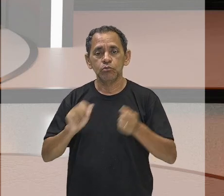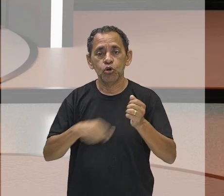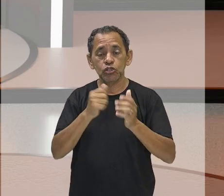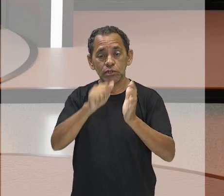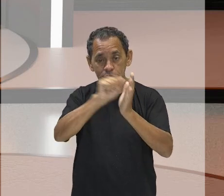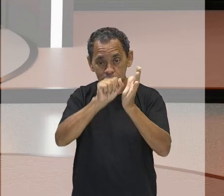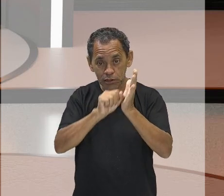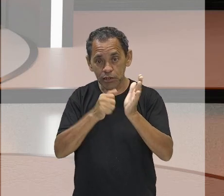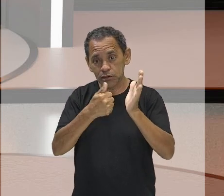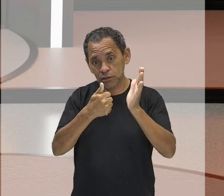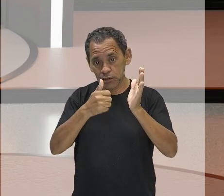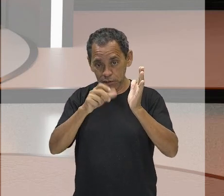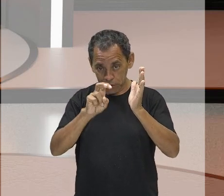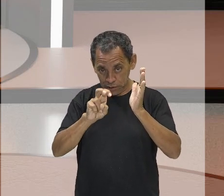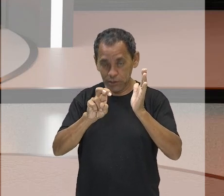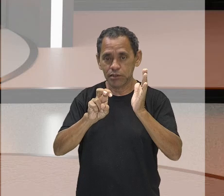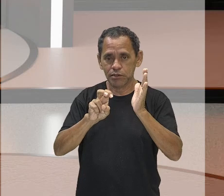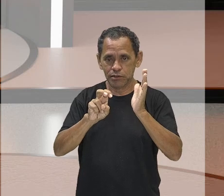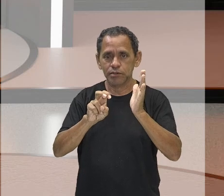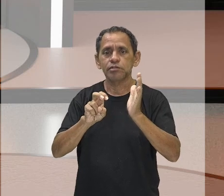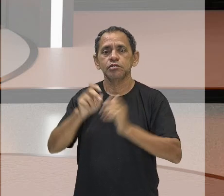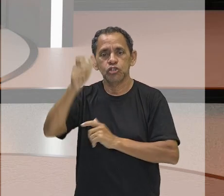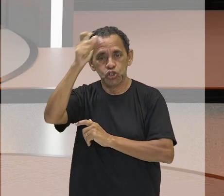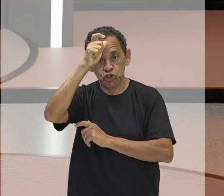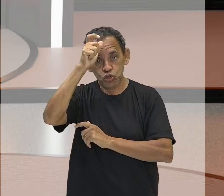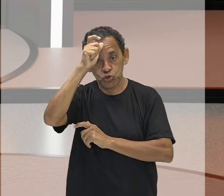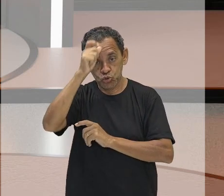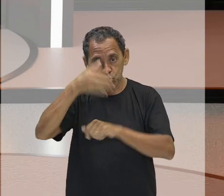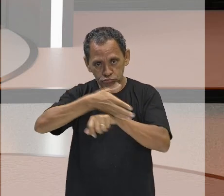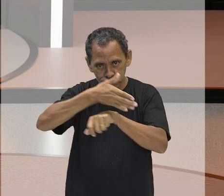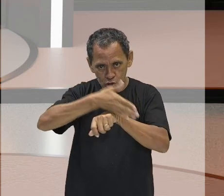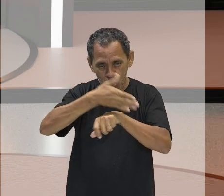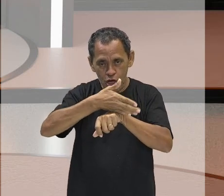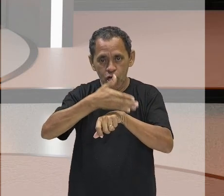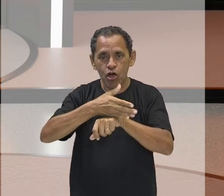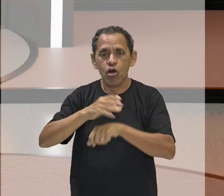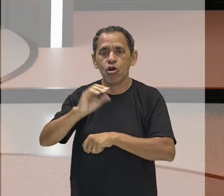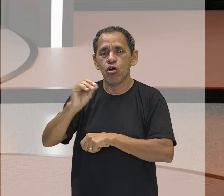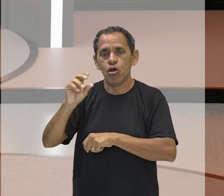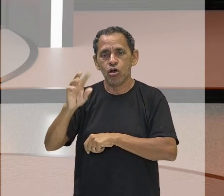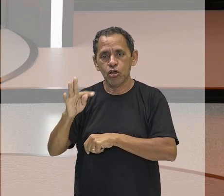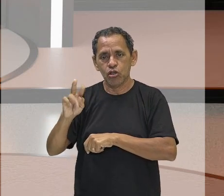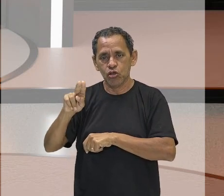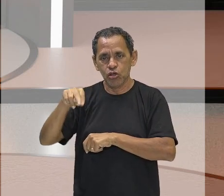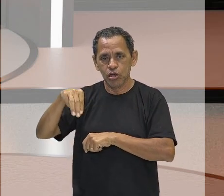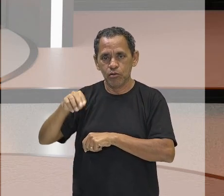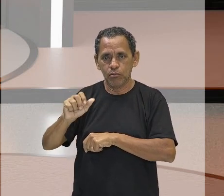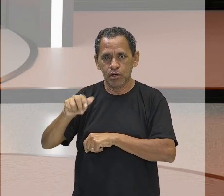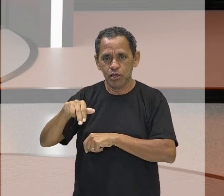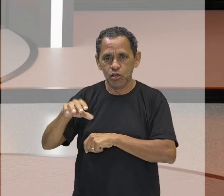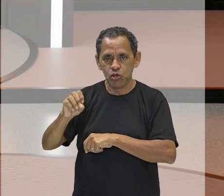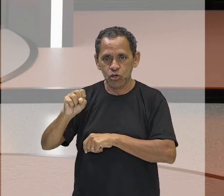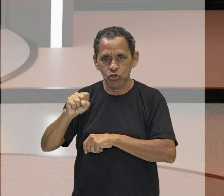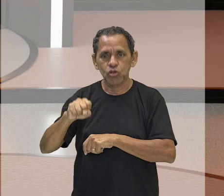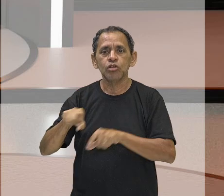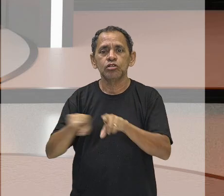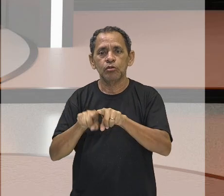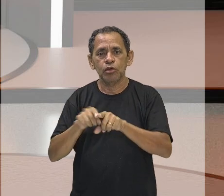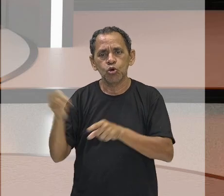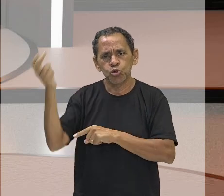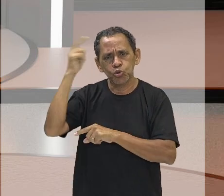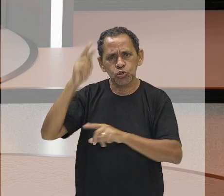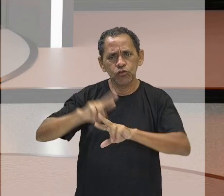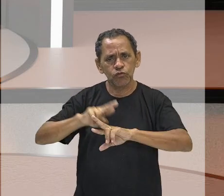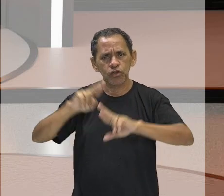com as invasões dos turcos otomanos, tá, gente? E é interessante frisar que muito dessa cultura diferenciava, de um